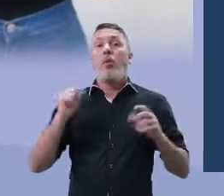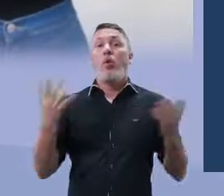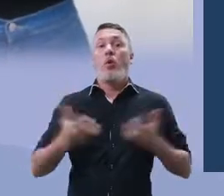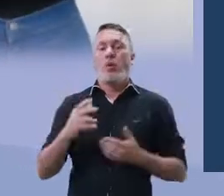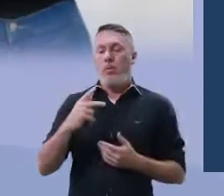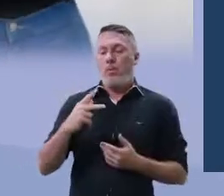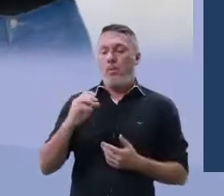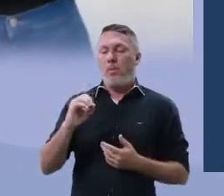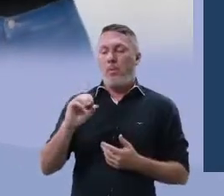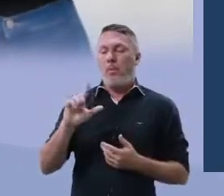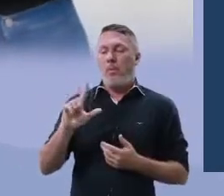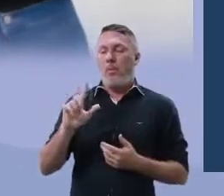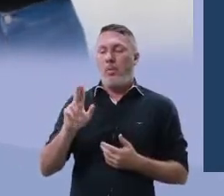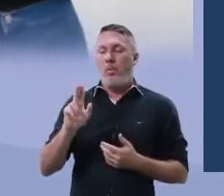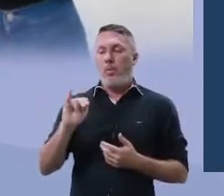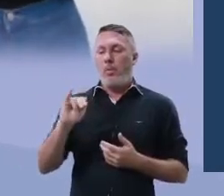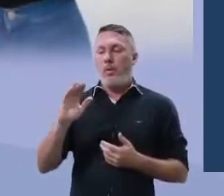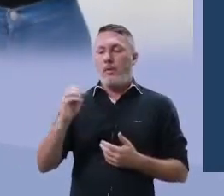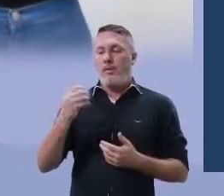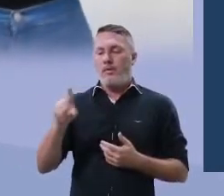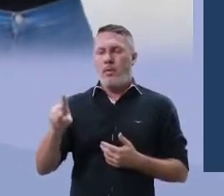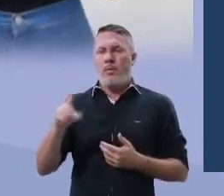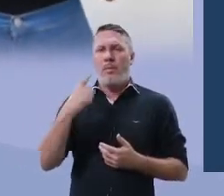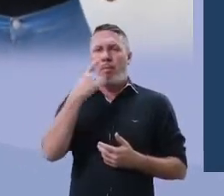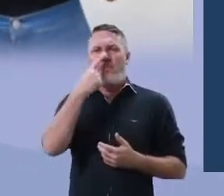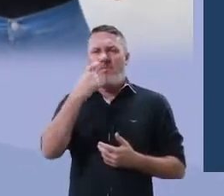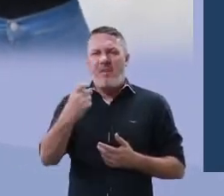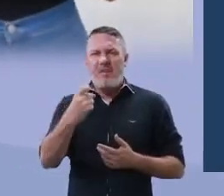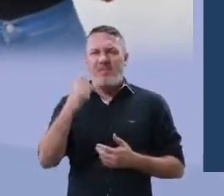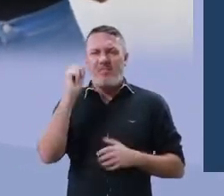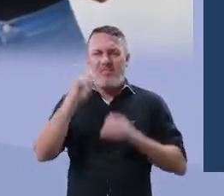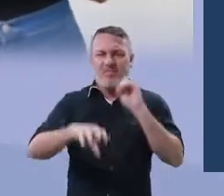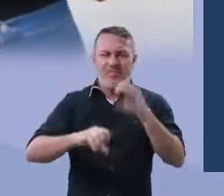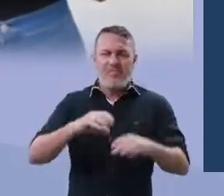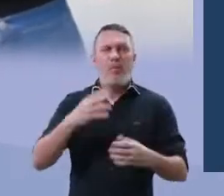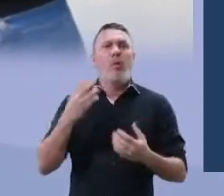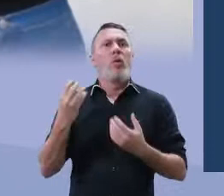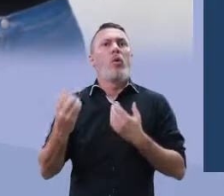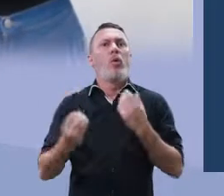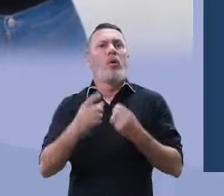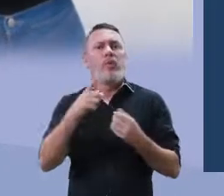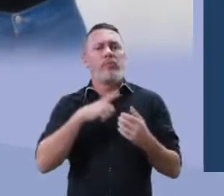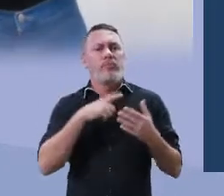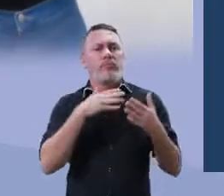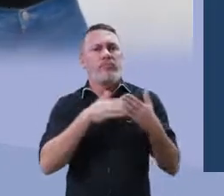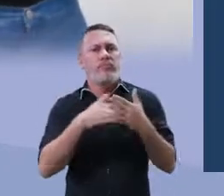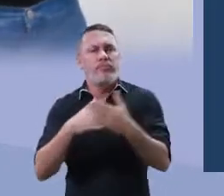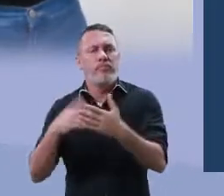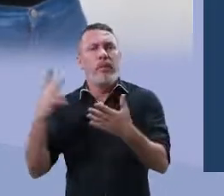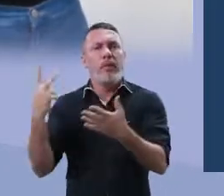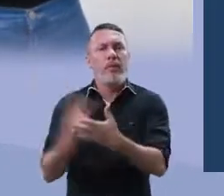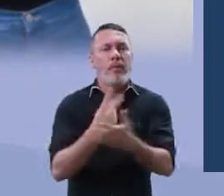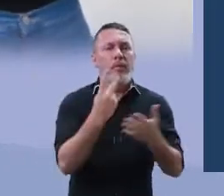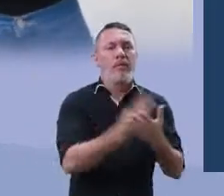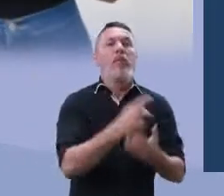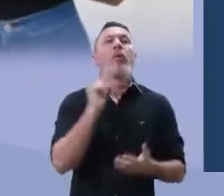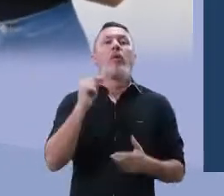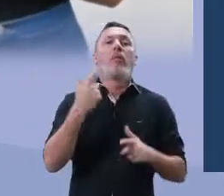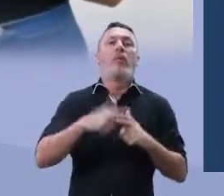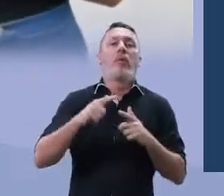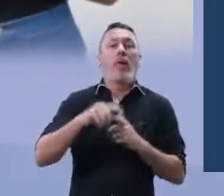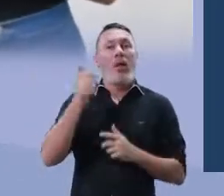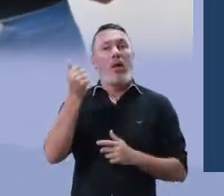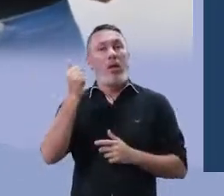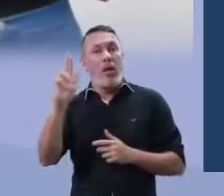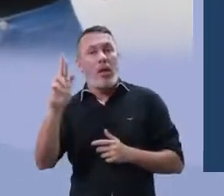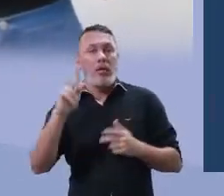sobre poluição. A gente vai ver como que os impactos, principalmente os antrópicos, eles acabam